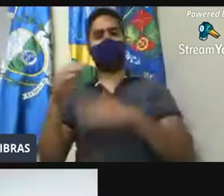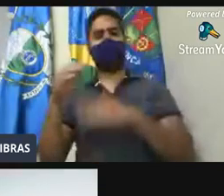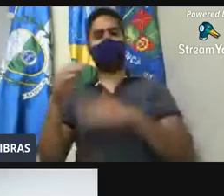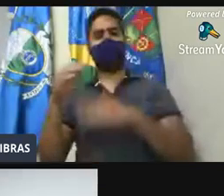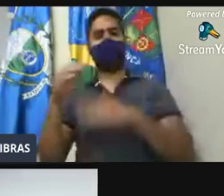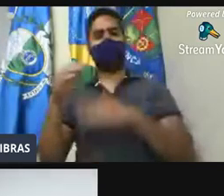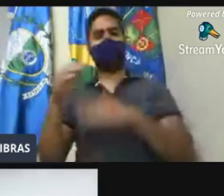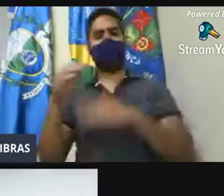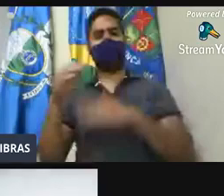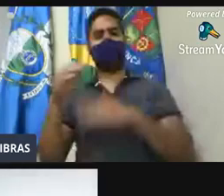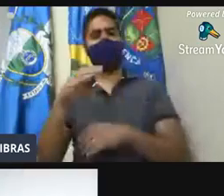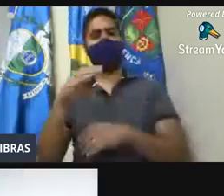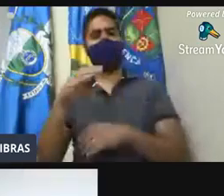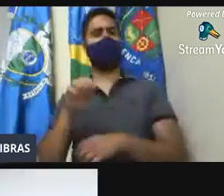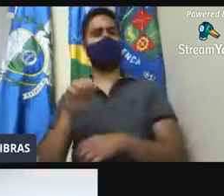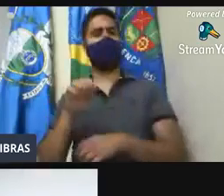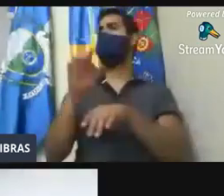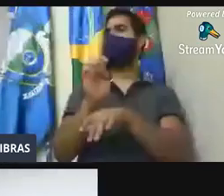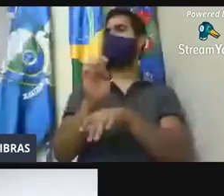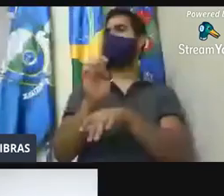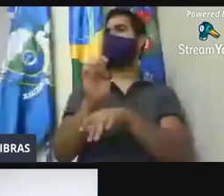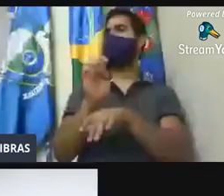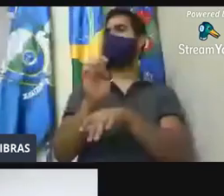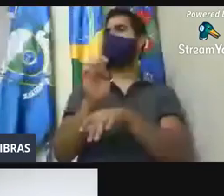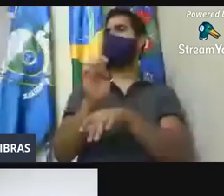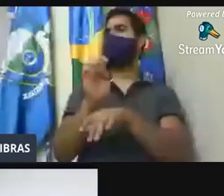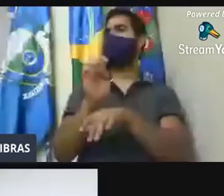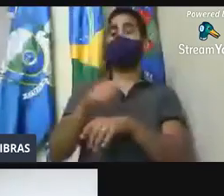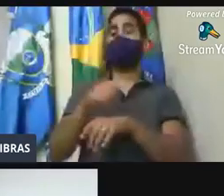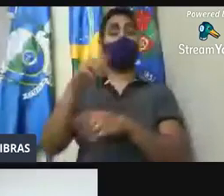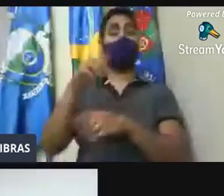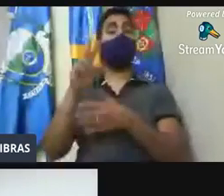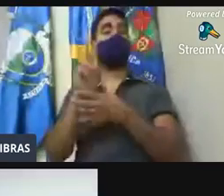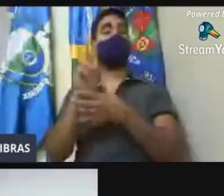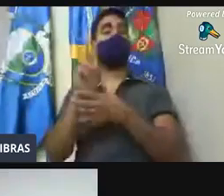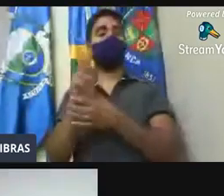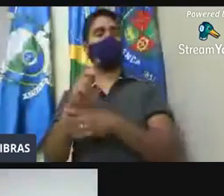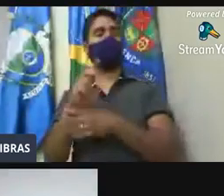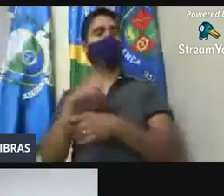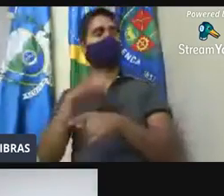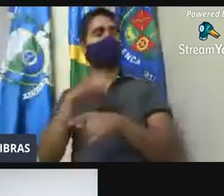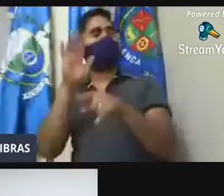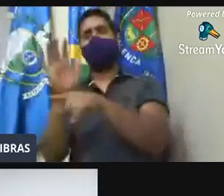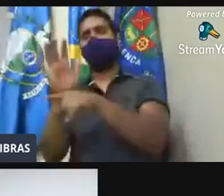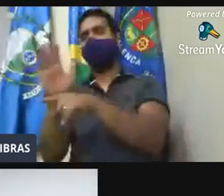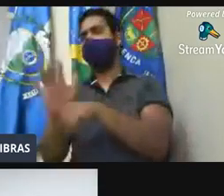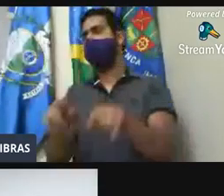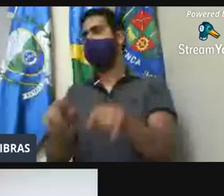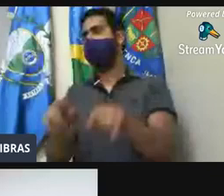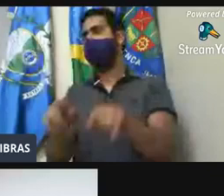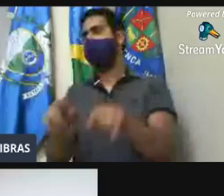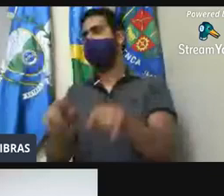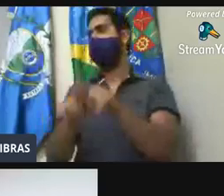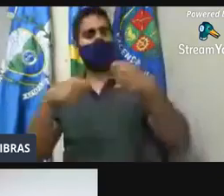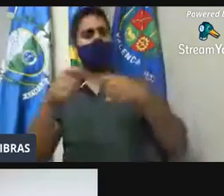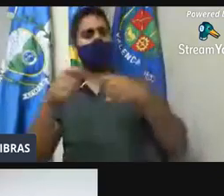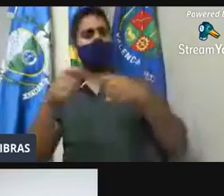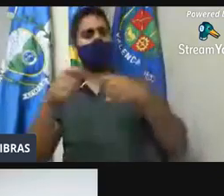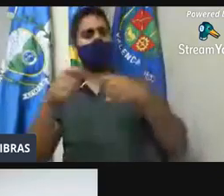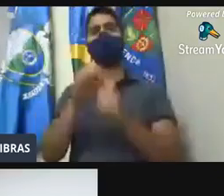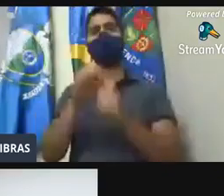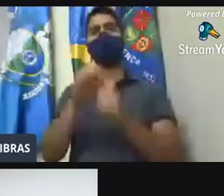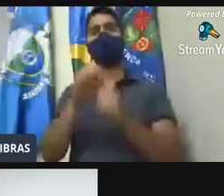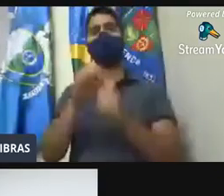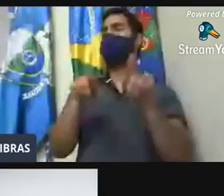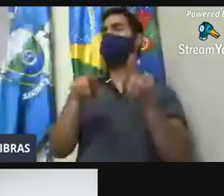a nível estadual. Em Valença, tem apoiado as iniciativas da Comissão de Emprego e Renda da Câmara, juntamente com a Delegacia Regional do